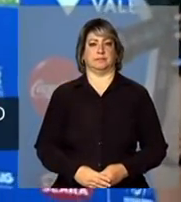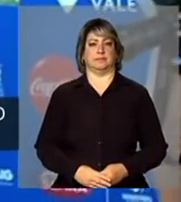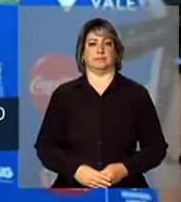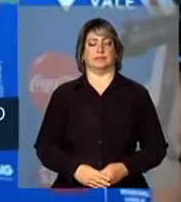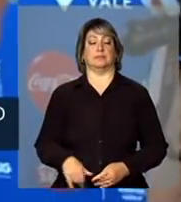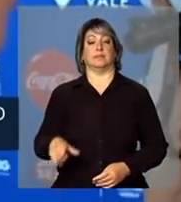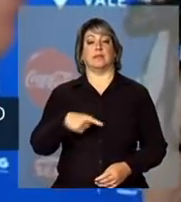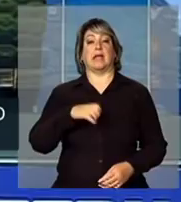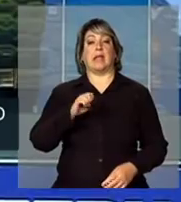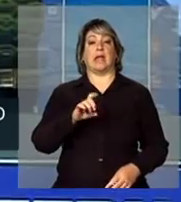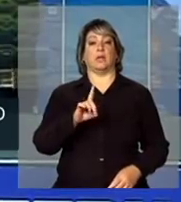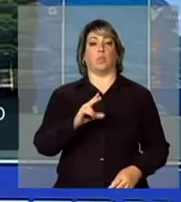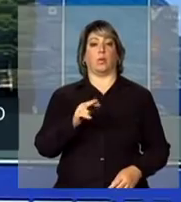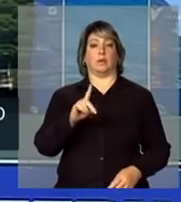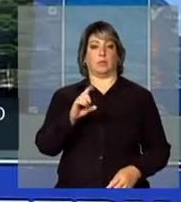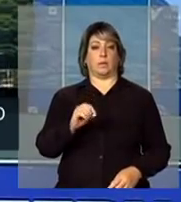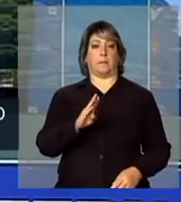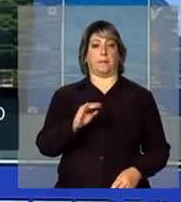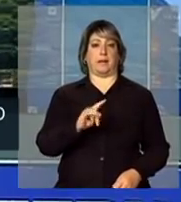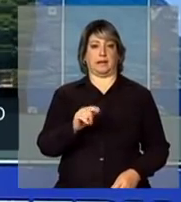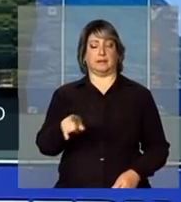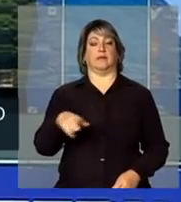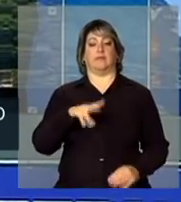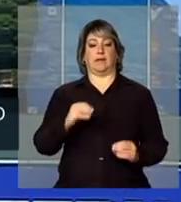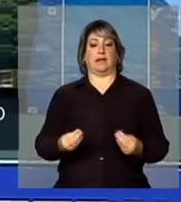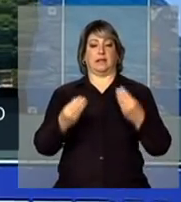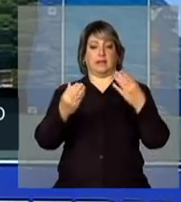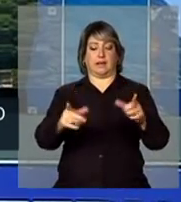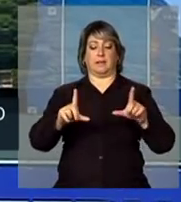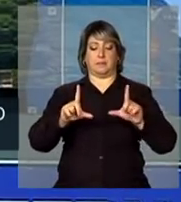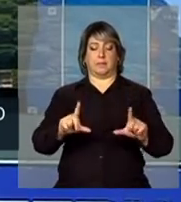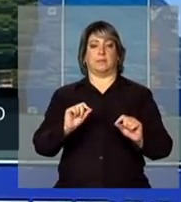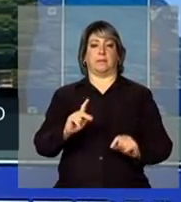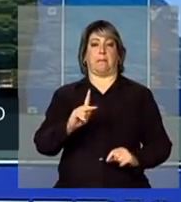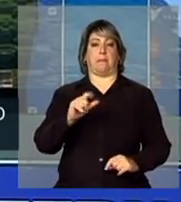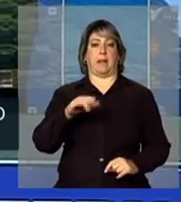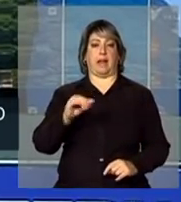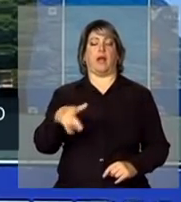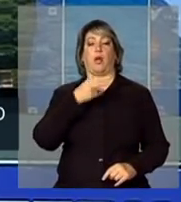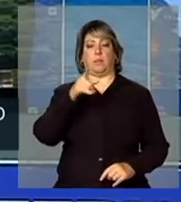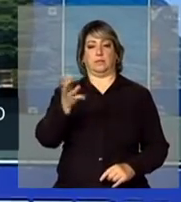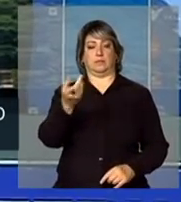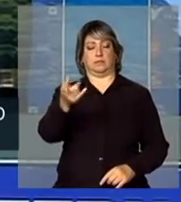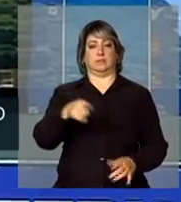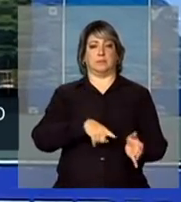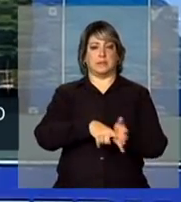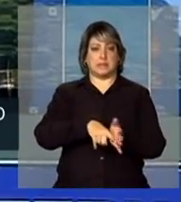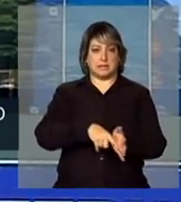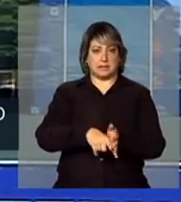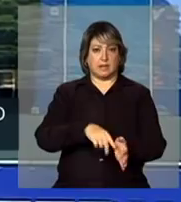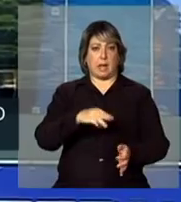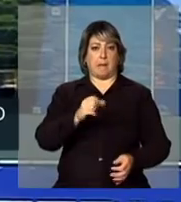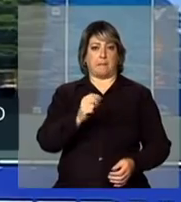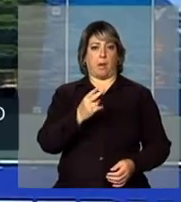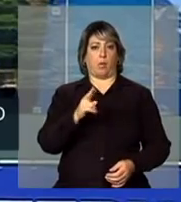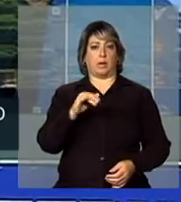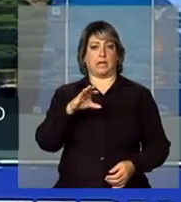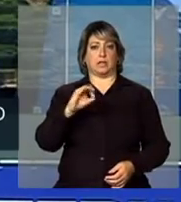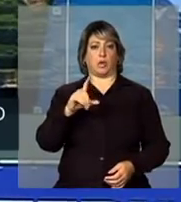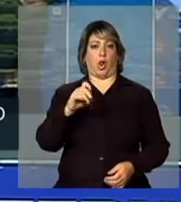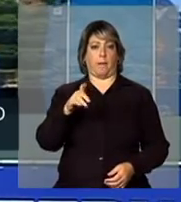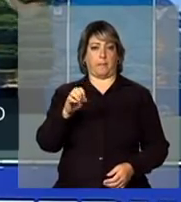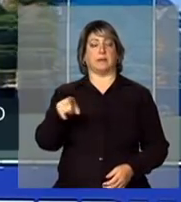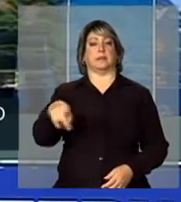fará entrega de uma placa ao ilustre pesquisador Dr. Maurício Antônio Lopes, presidente